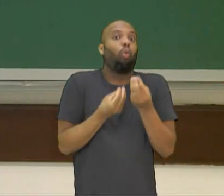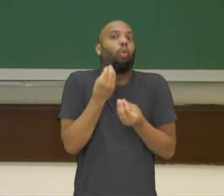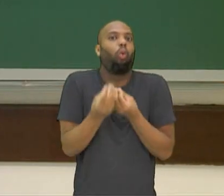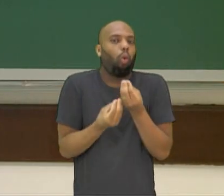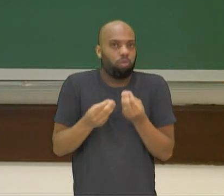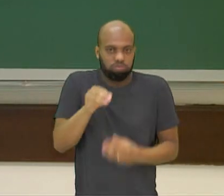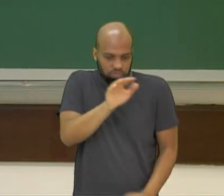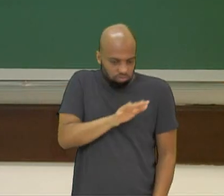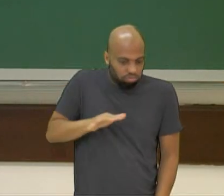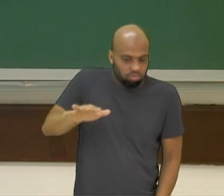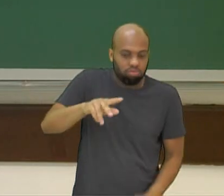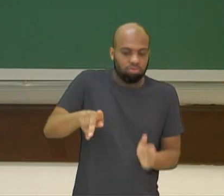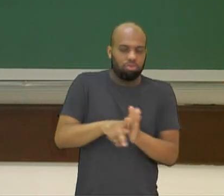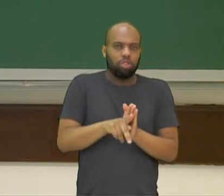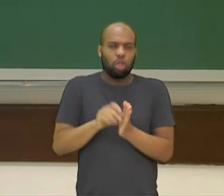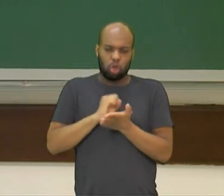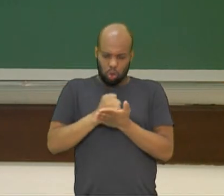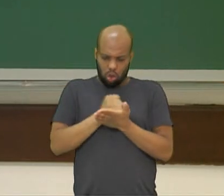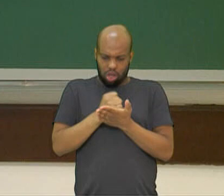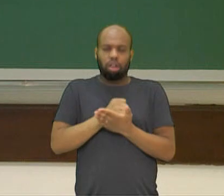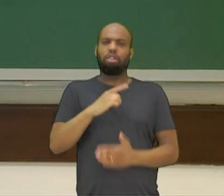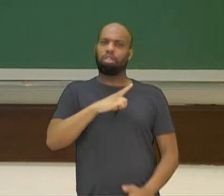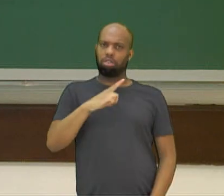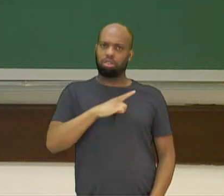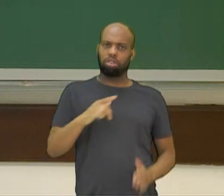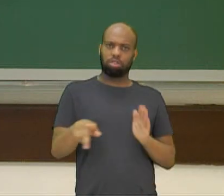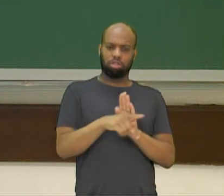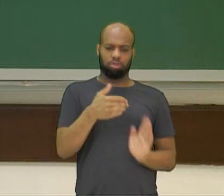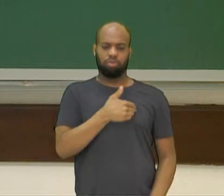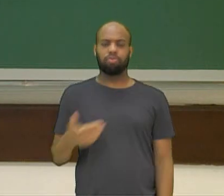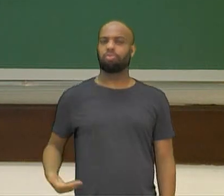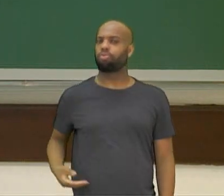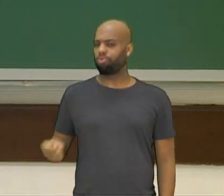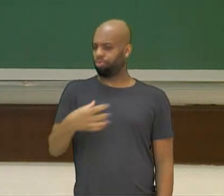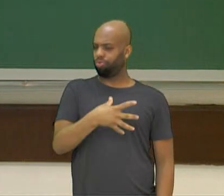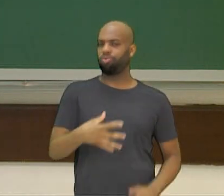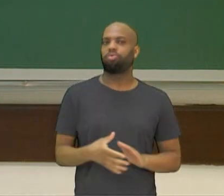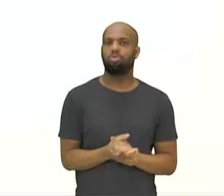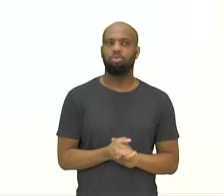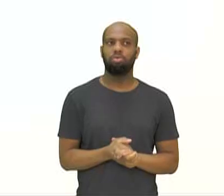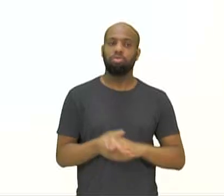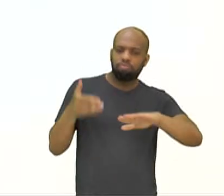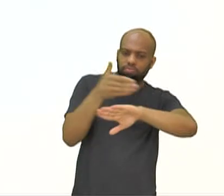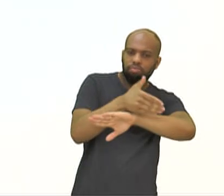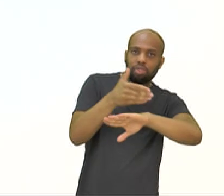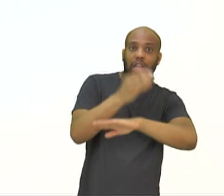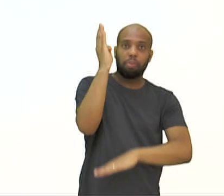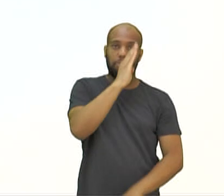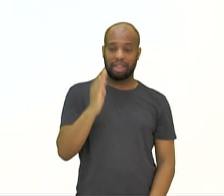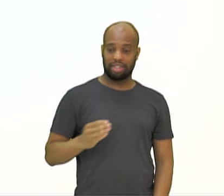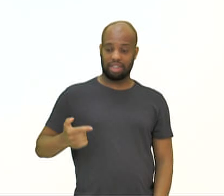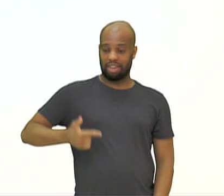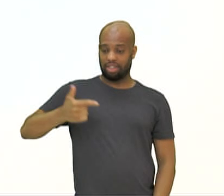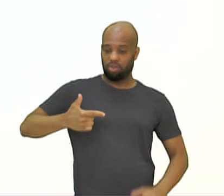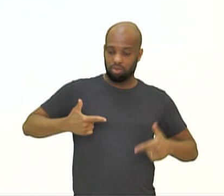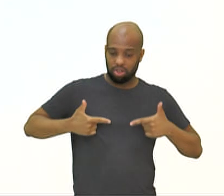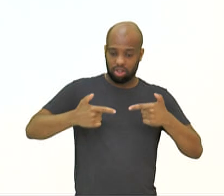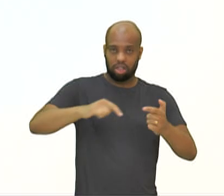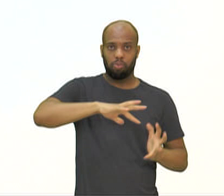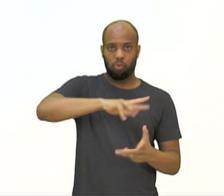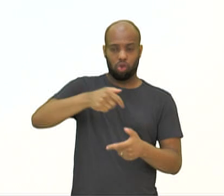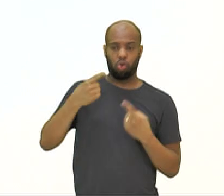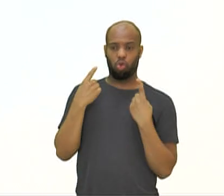de dominação e de controle imposto pelo Estado Novo? A participação brasileira na Segunda Guerra Mundial contra as